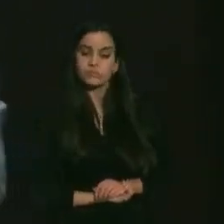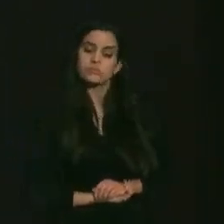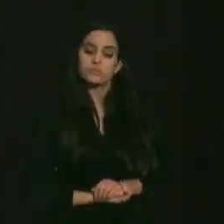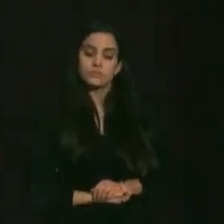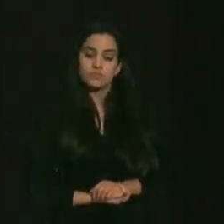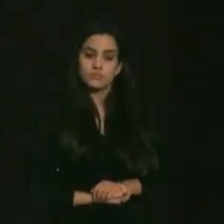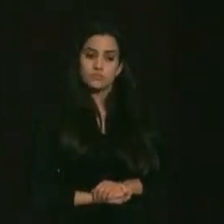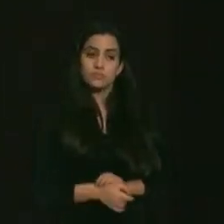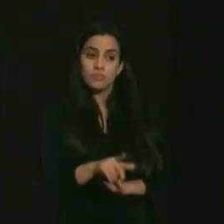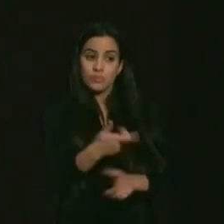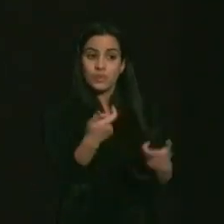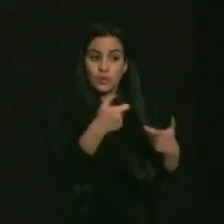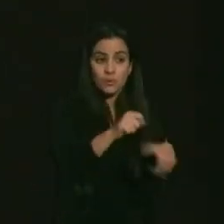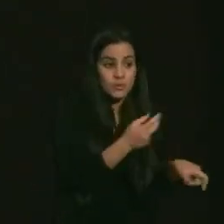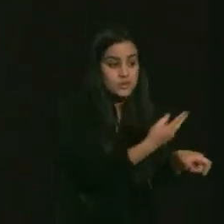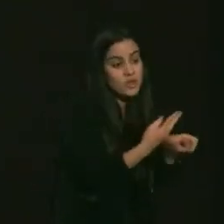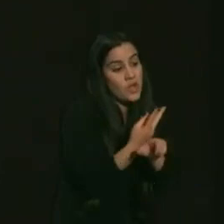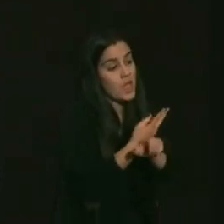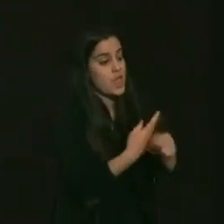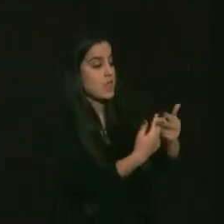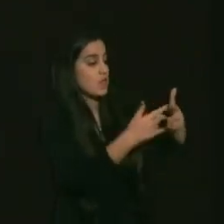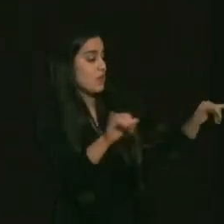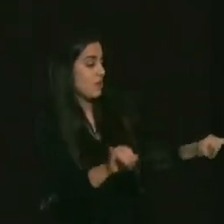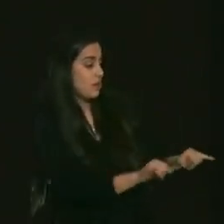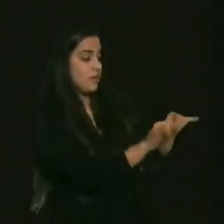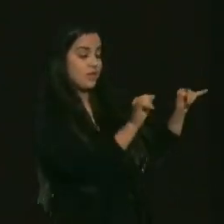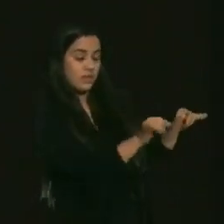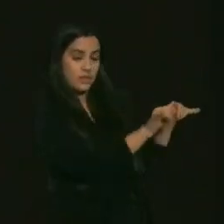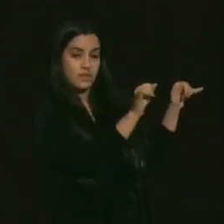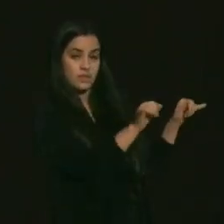Você pode correr atrás do vento.